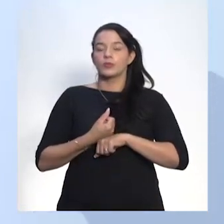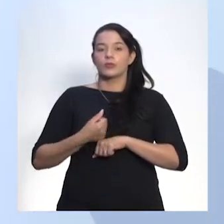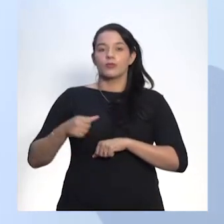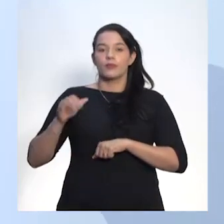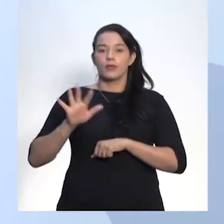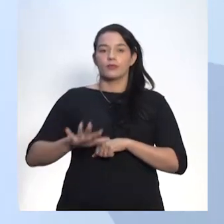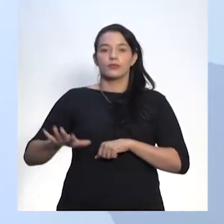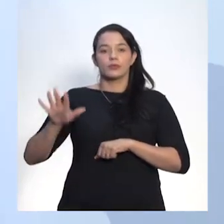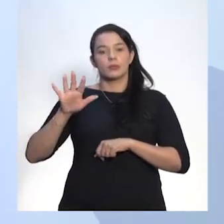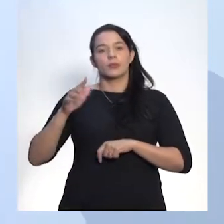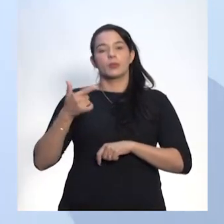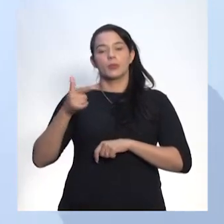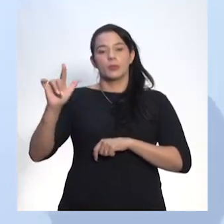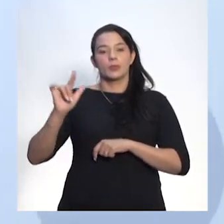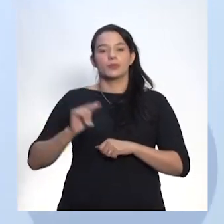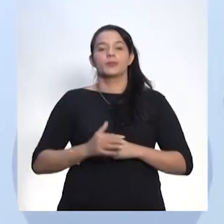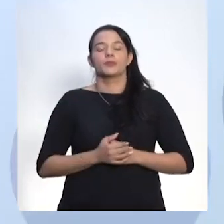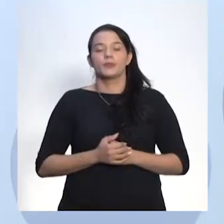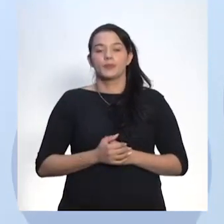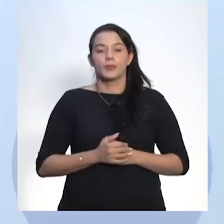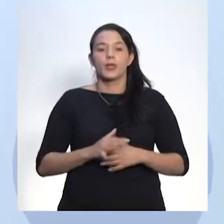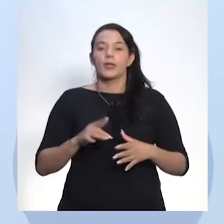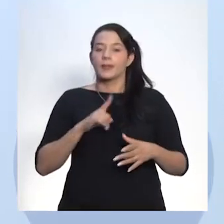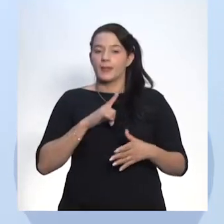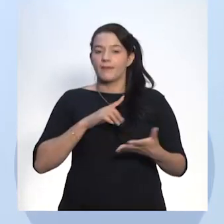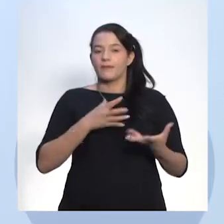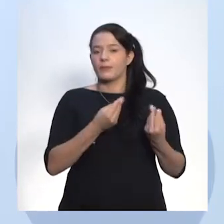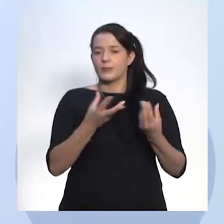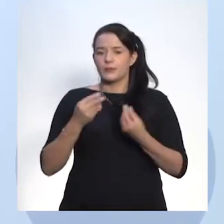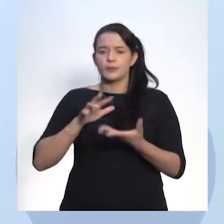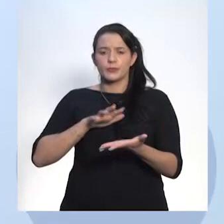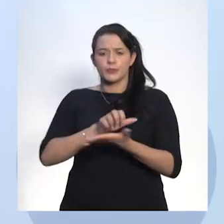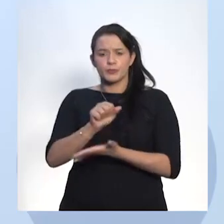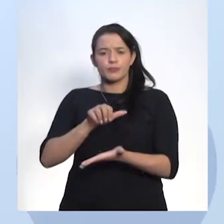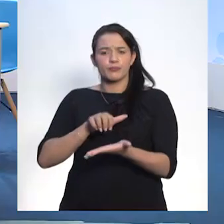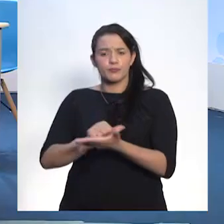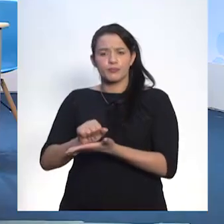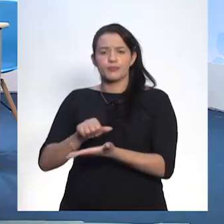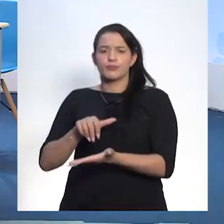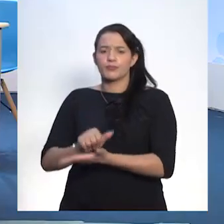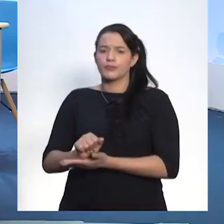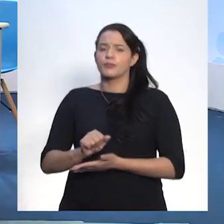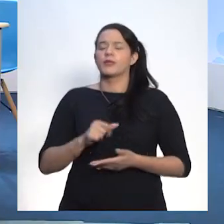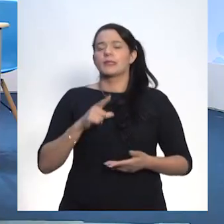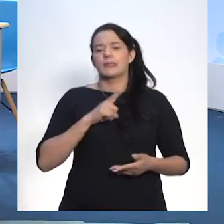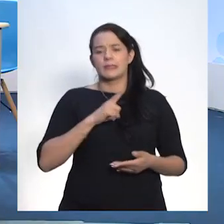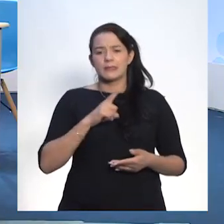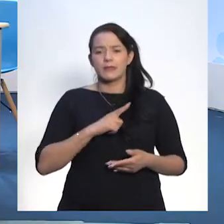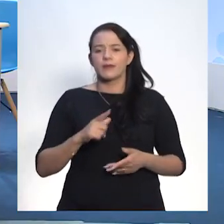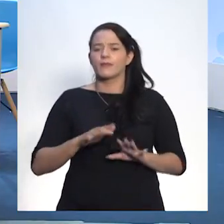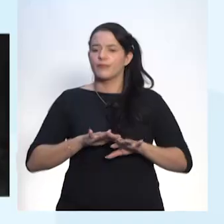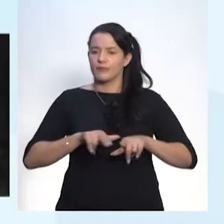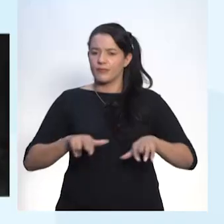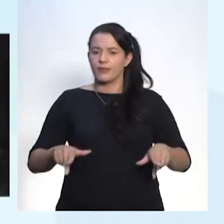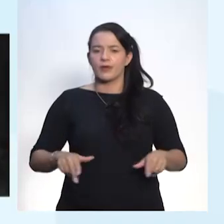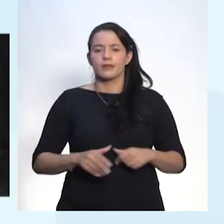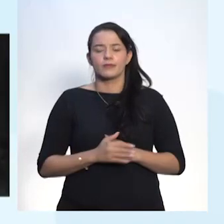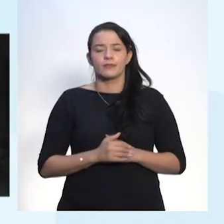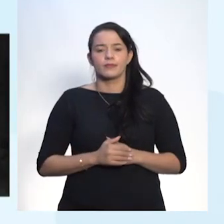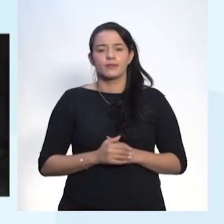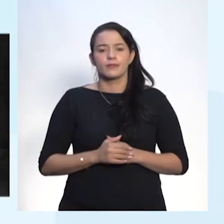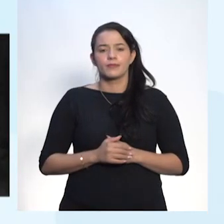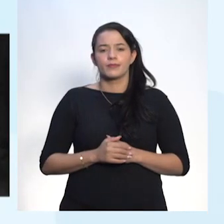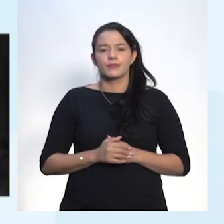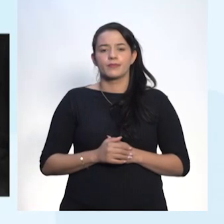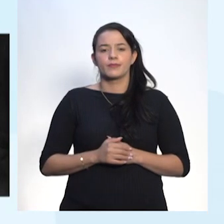eles sofreram aí golpes. Muitos deles vieram de golpe, né? Juan Domingos Perón, Getúlio Vargas, ou